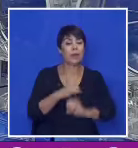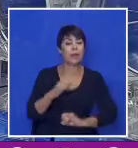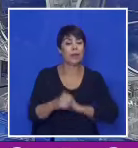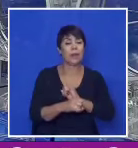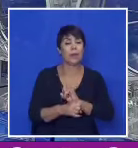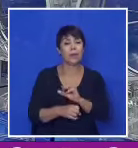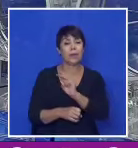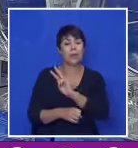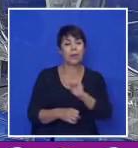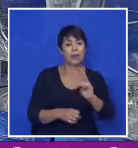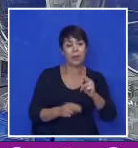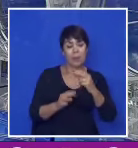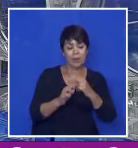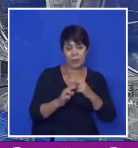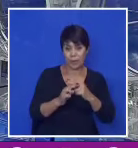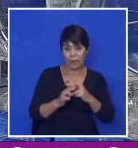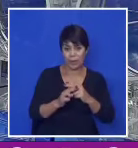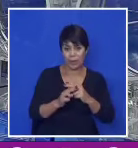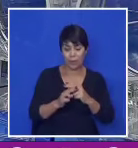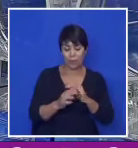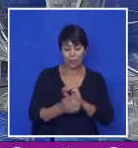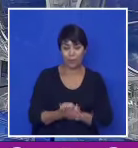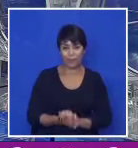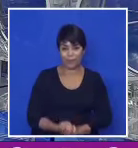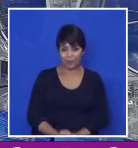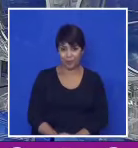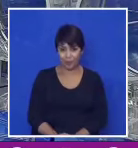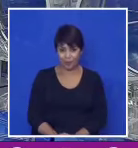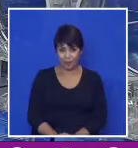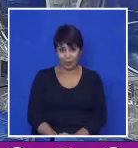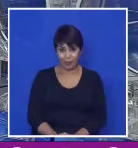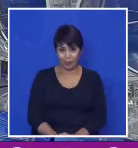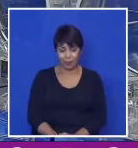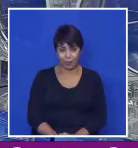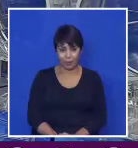internet. loterias.caixa.gov.br